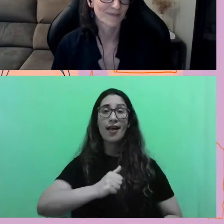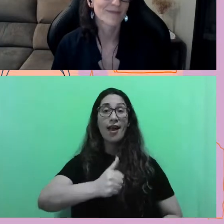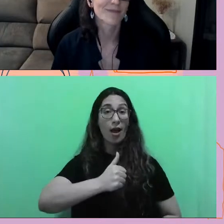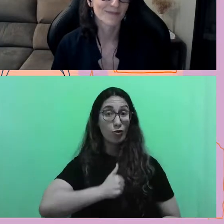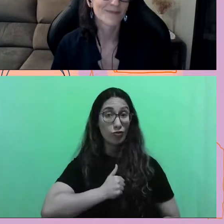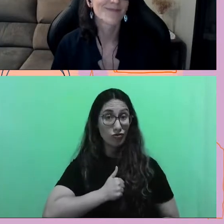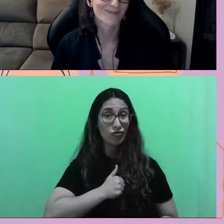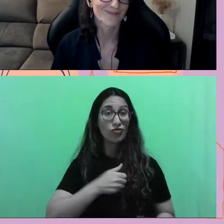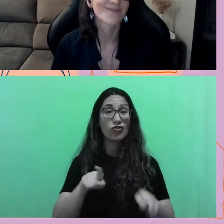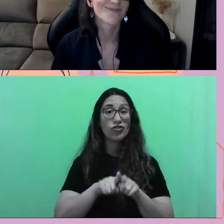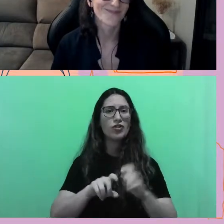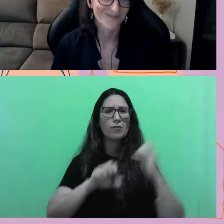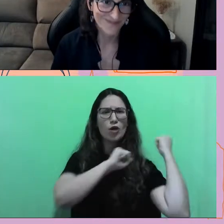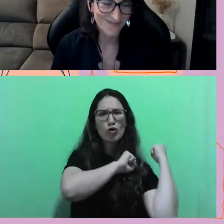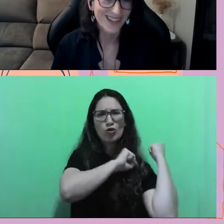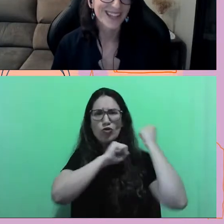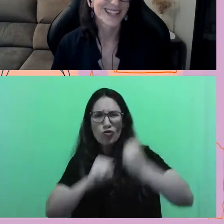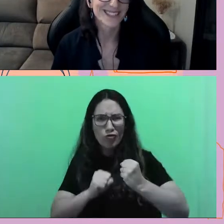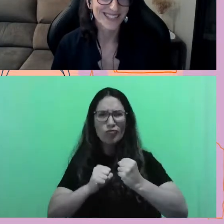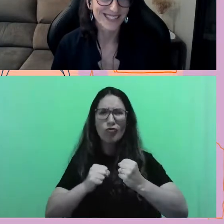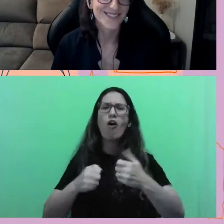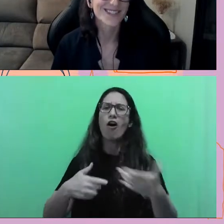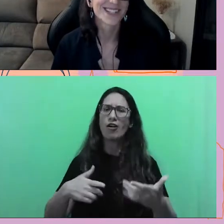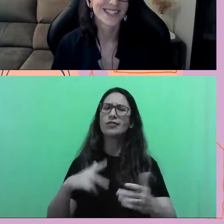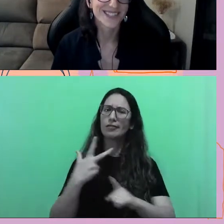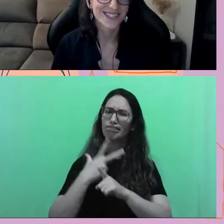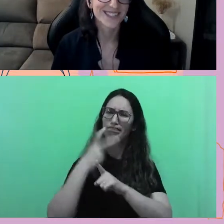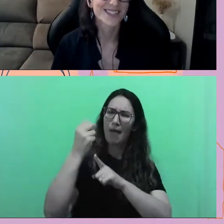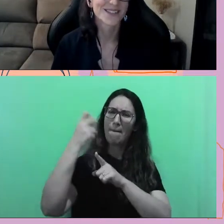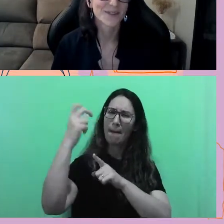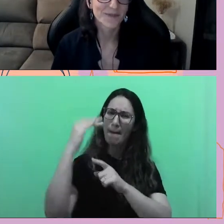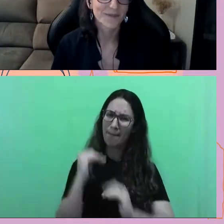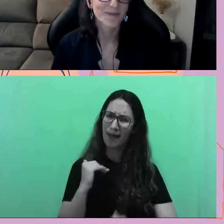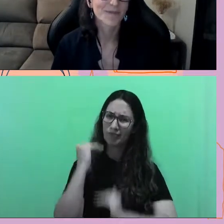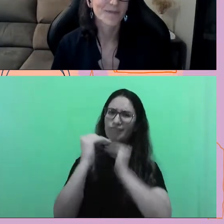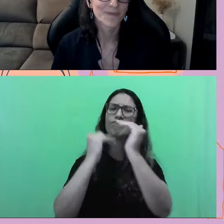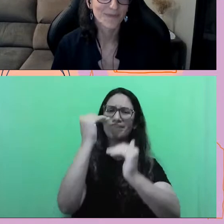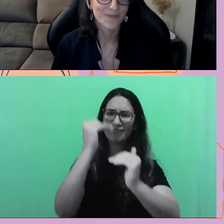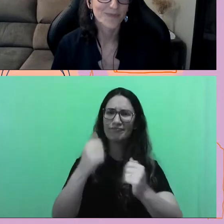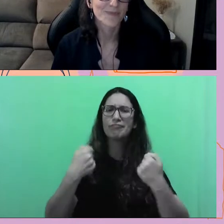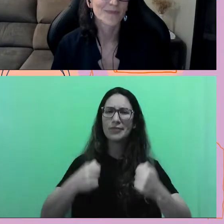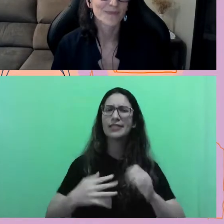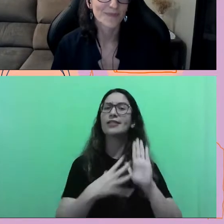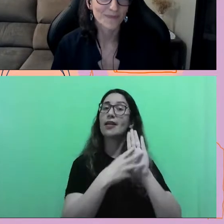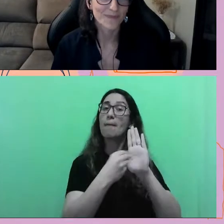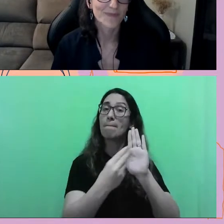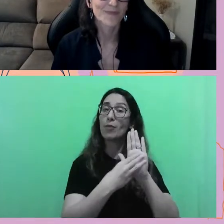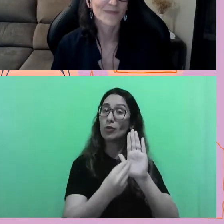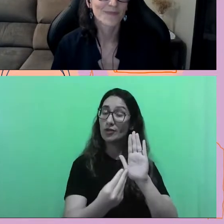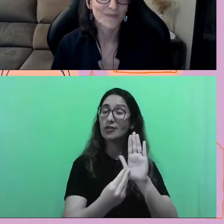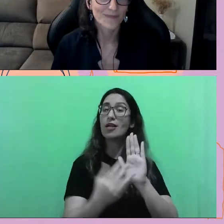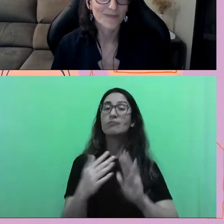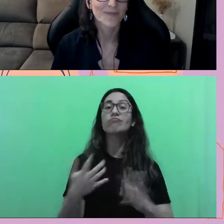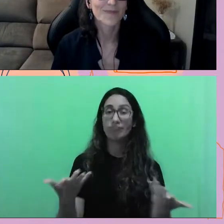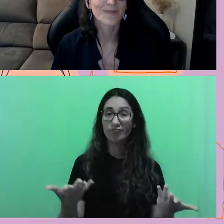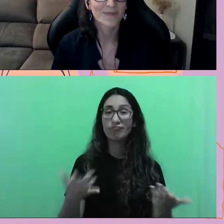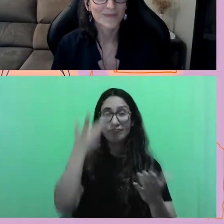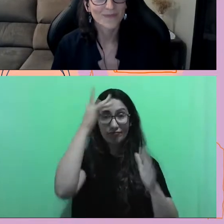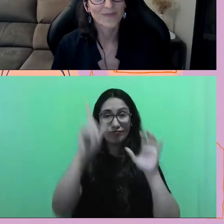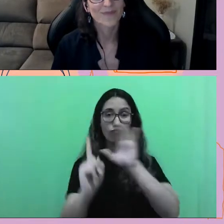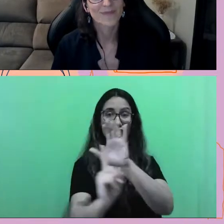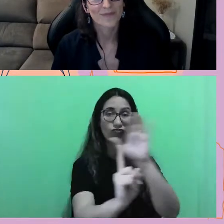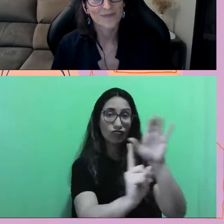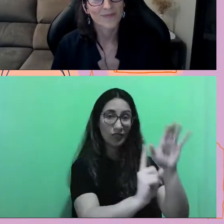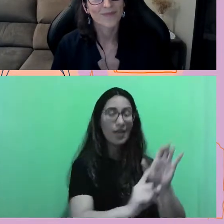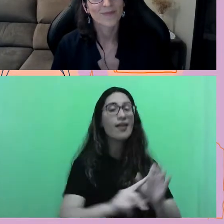uma judoca, ir lá e fazer e acontecer, sabe? A gente precisa ter exemplos positivos, espelhos positivos, e é só conhecendo a